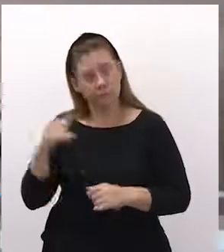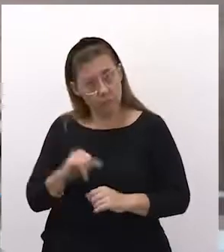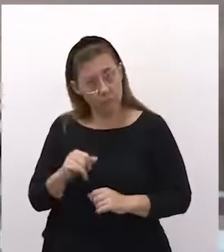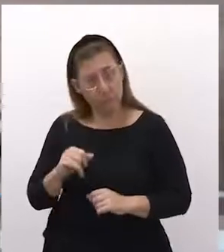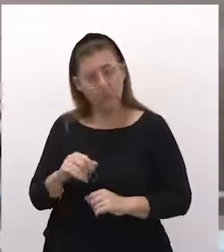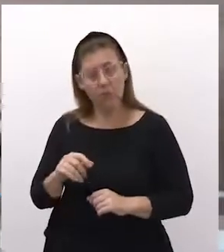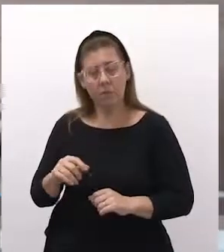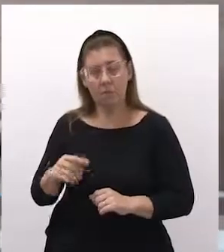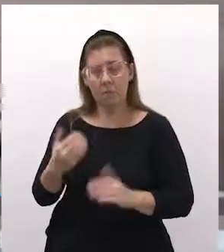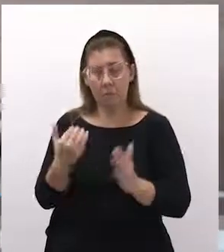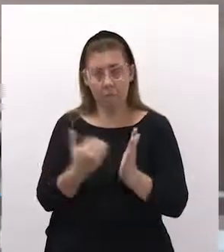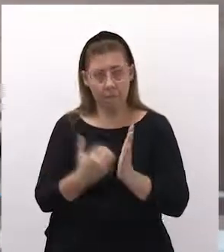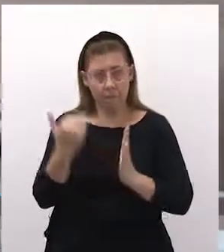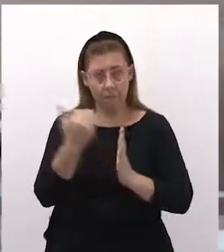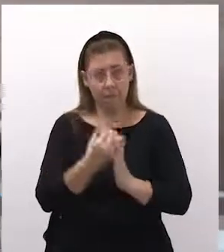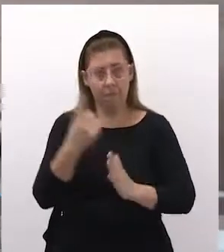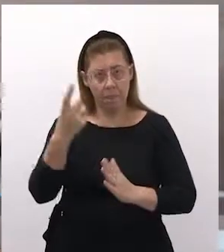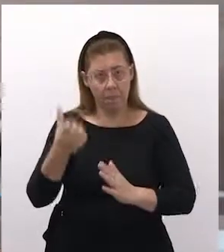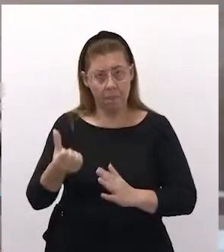a partir daí.